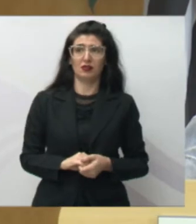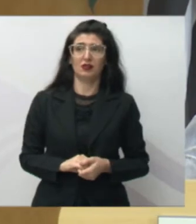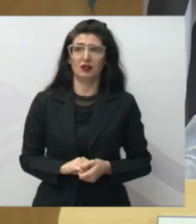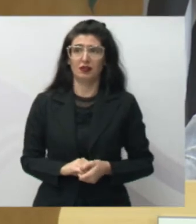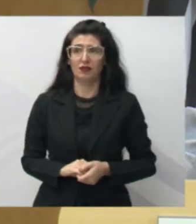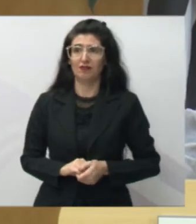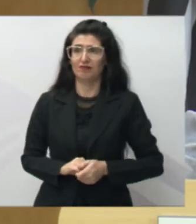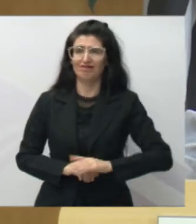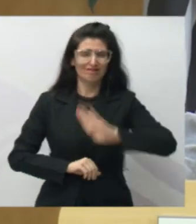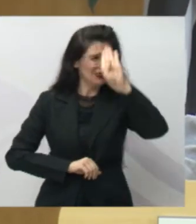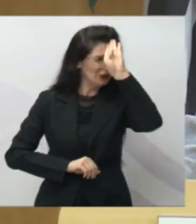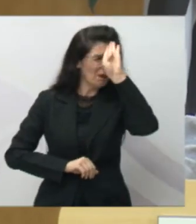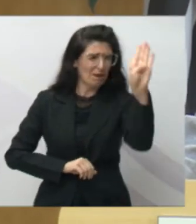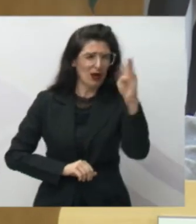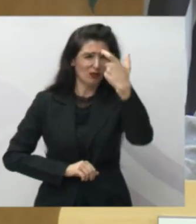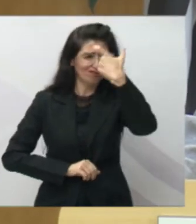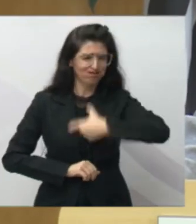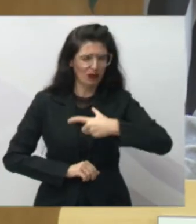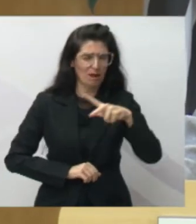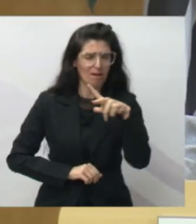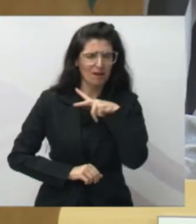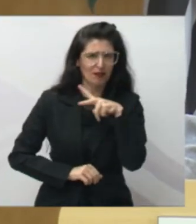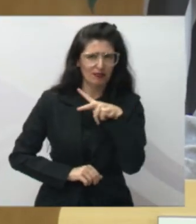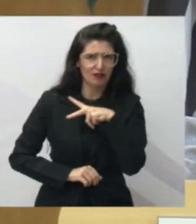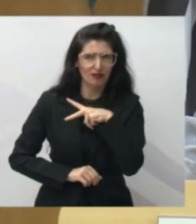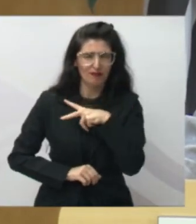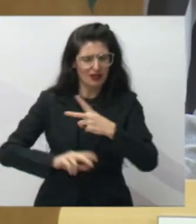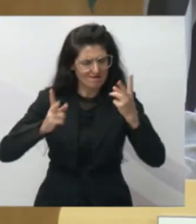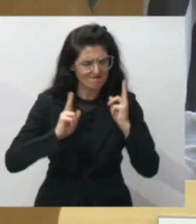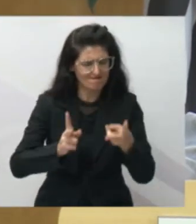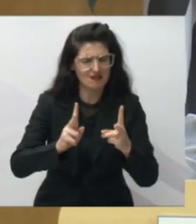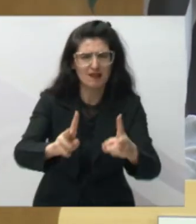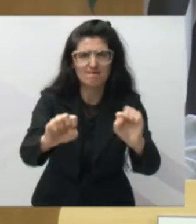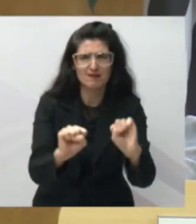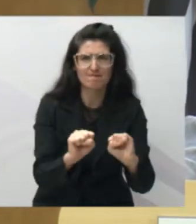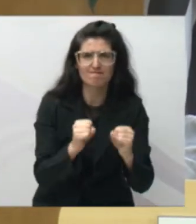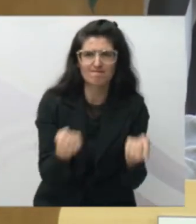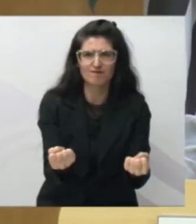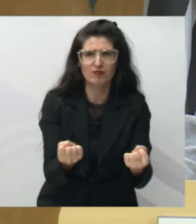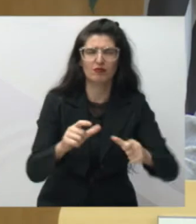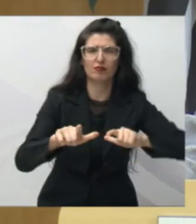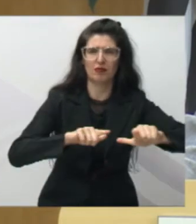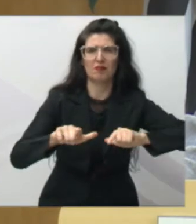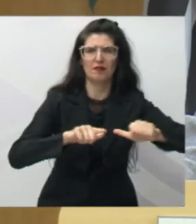principalmente para mim, em particular, que sempre defendi o emprego,